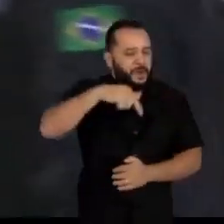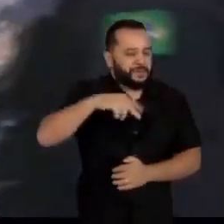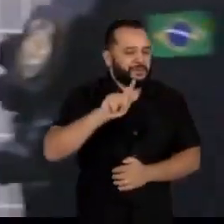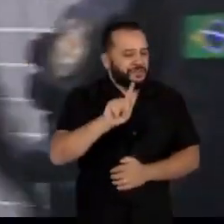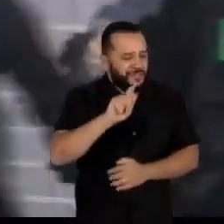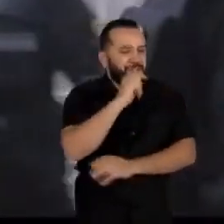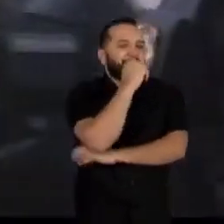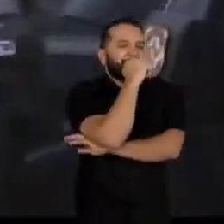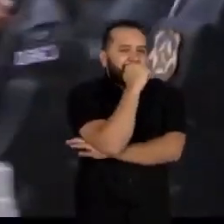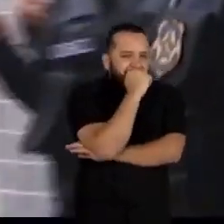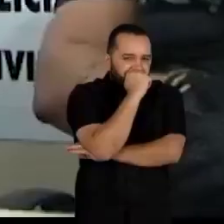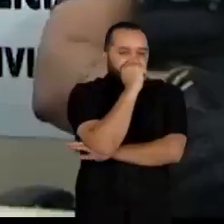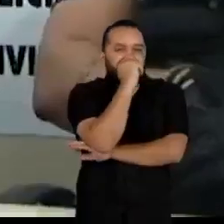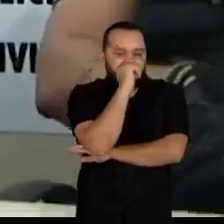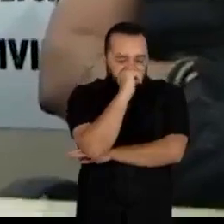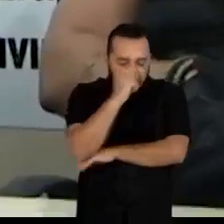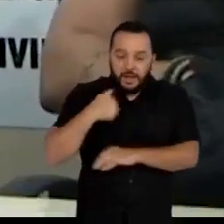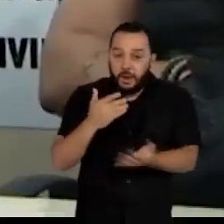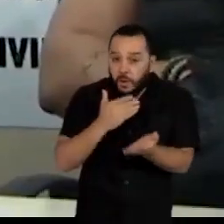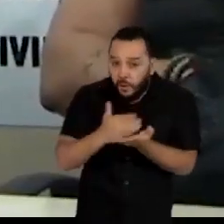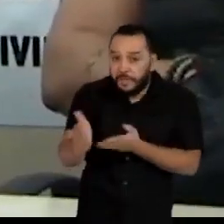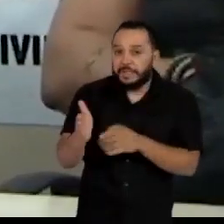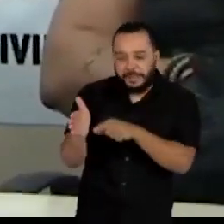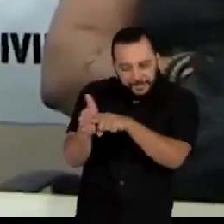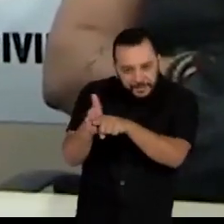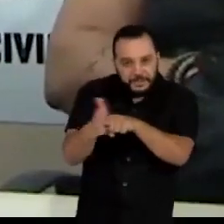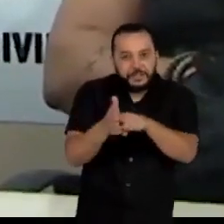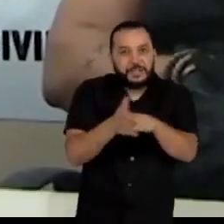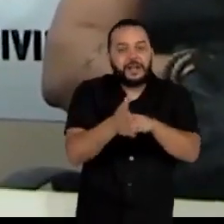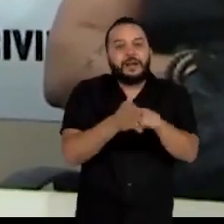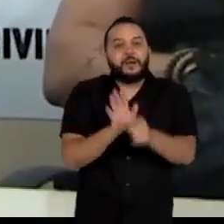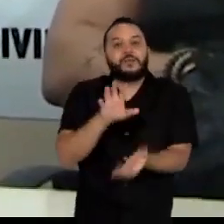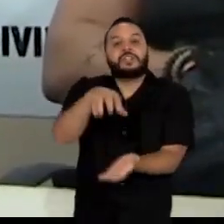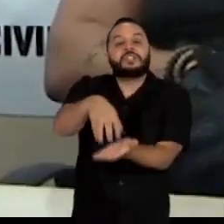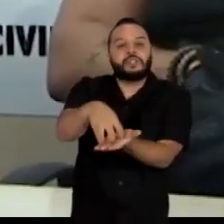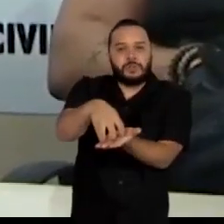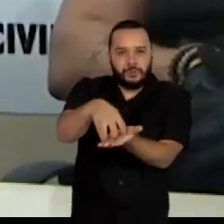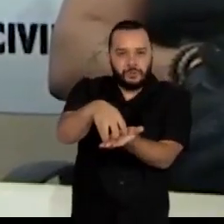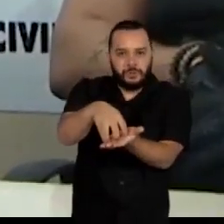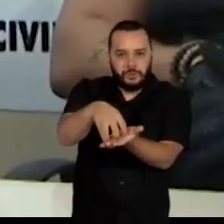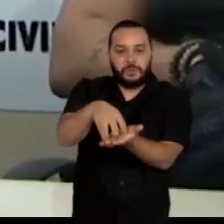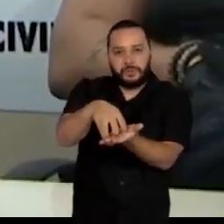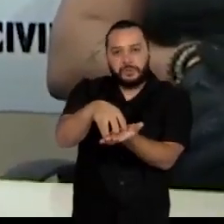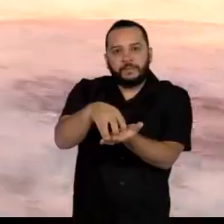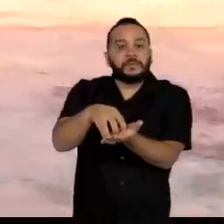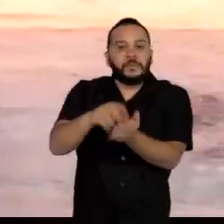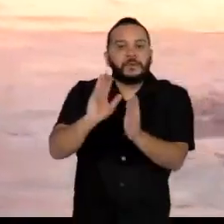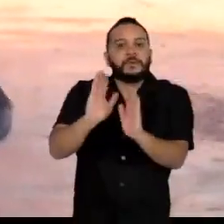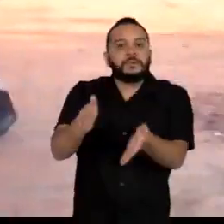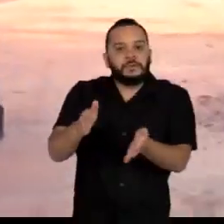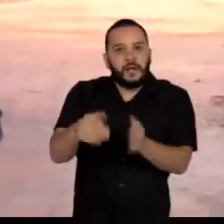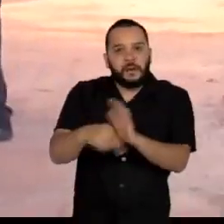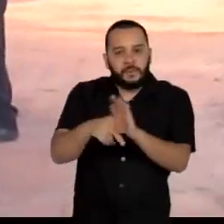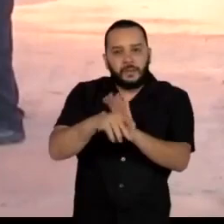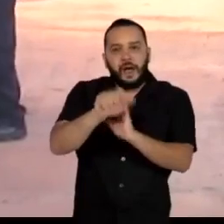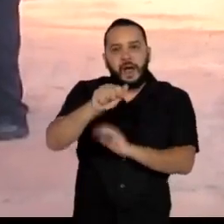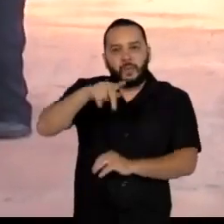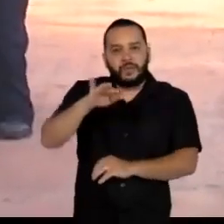a investigar o Instituto Aquífero Alter do Chão,